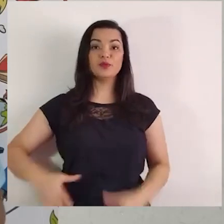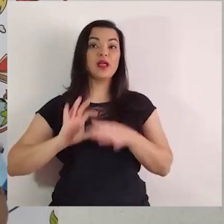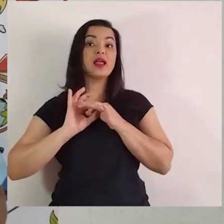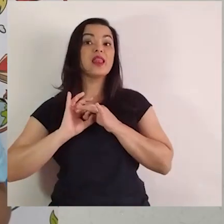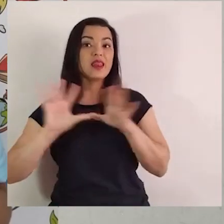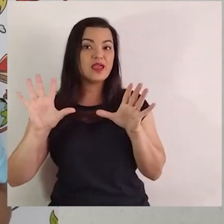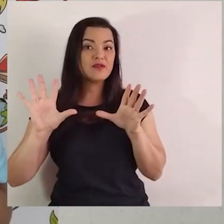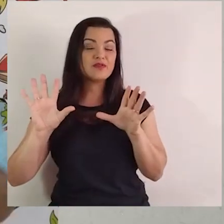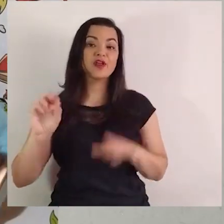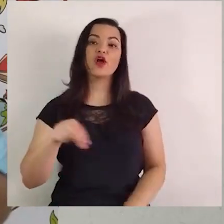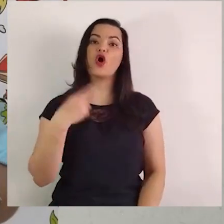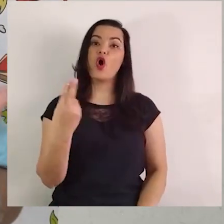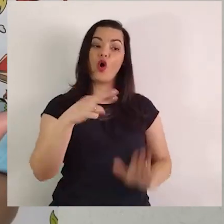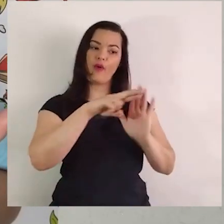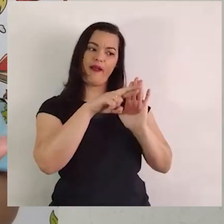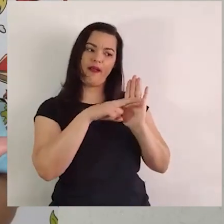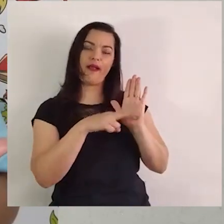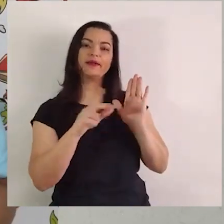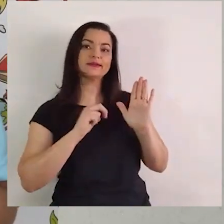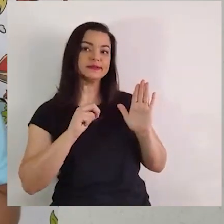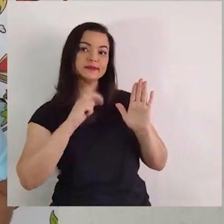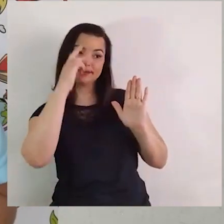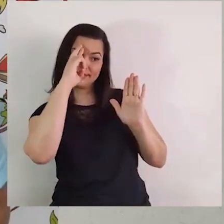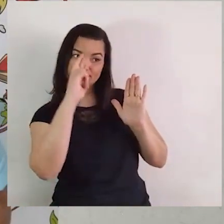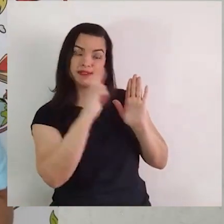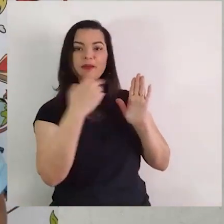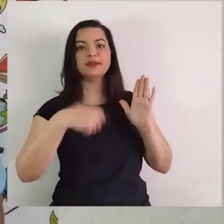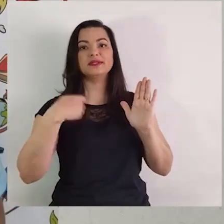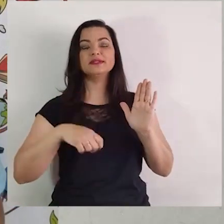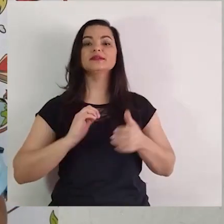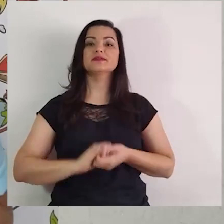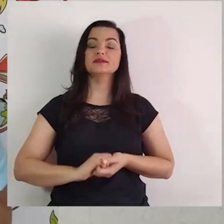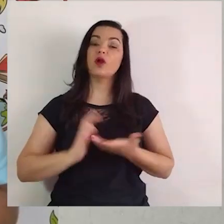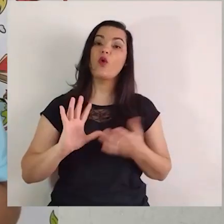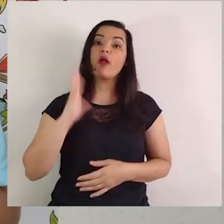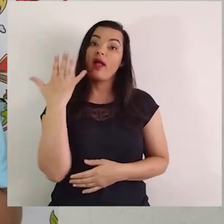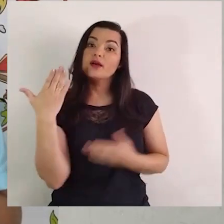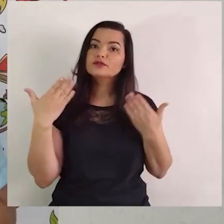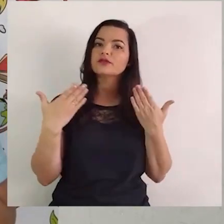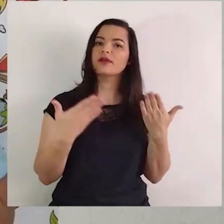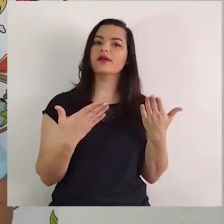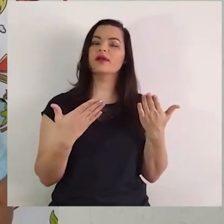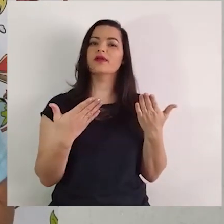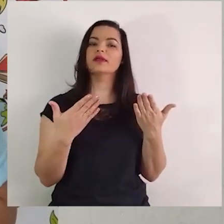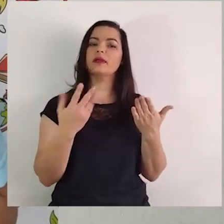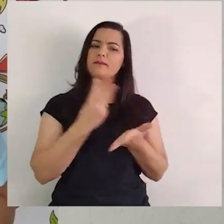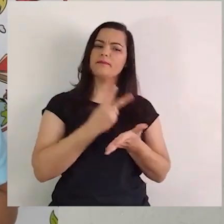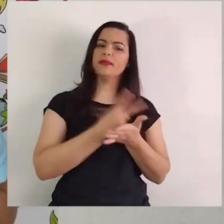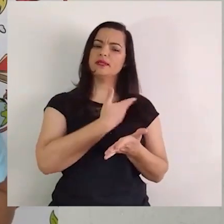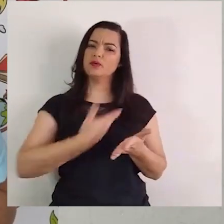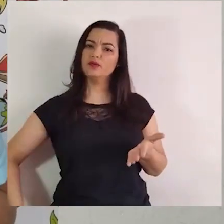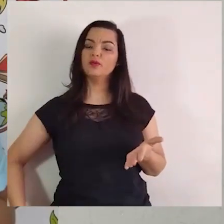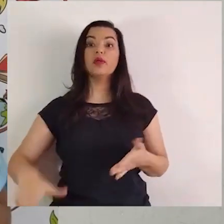livre ou restrito. E que, neste caso, mesmo sendo público, nós temos restrições que